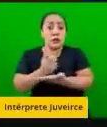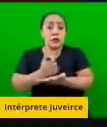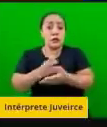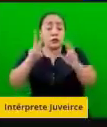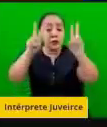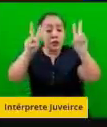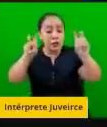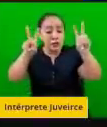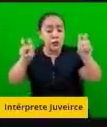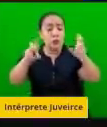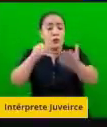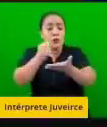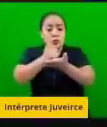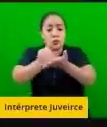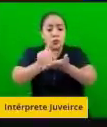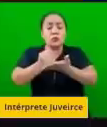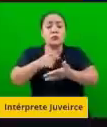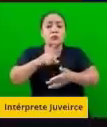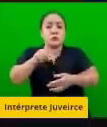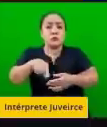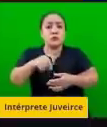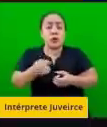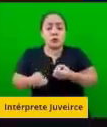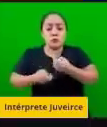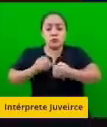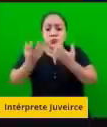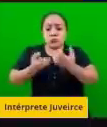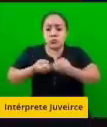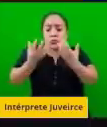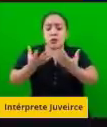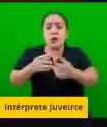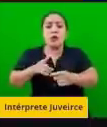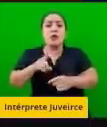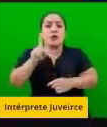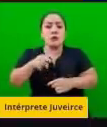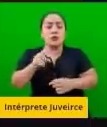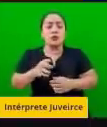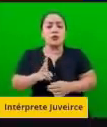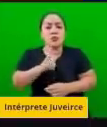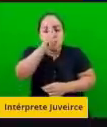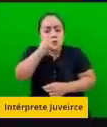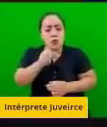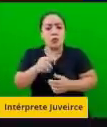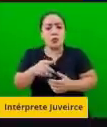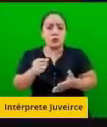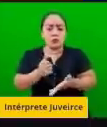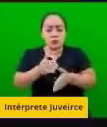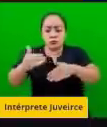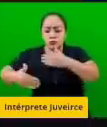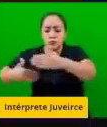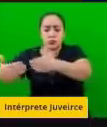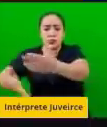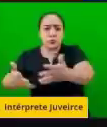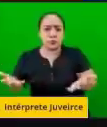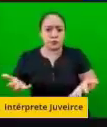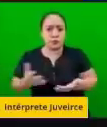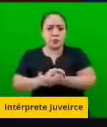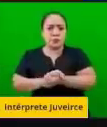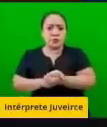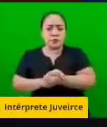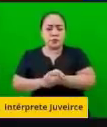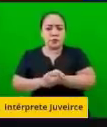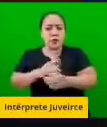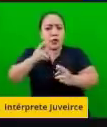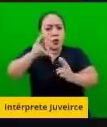Então, nós não podemos cair na tentação de usar a fonte histórica como uma comprovação